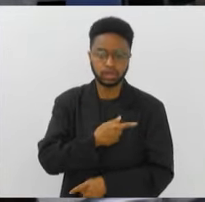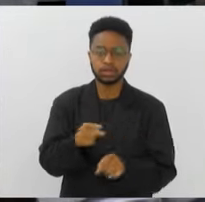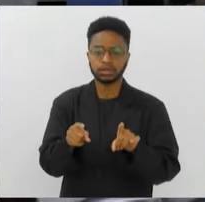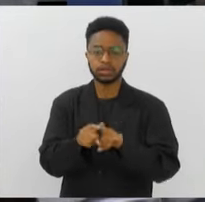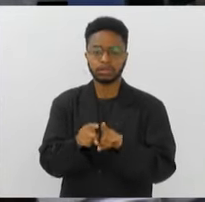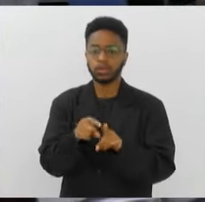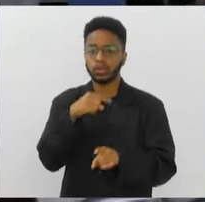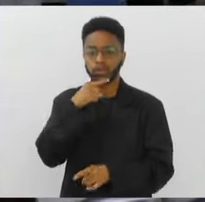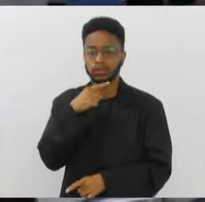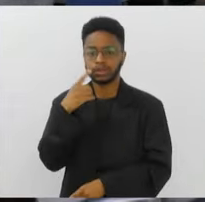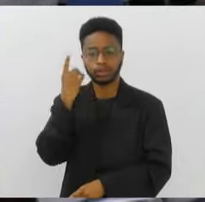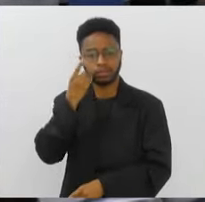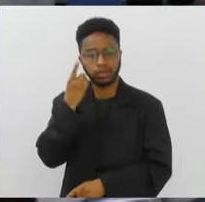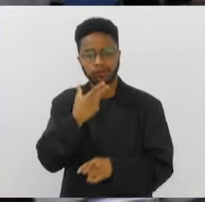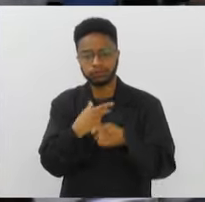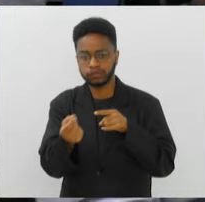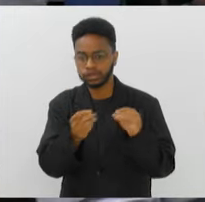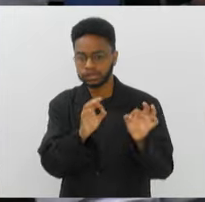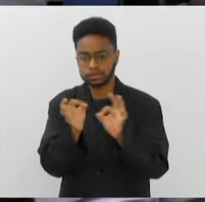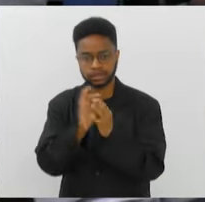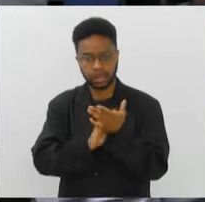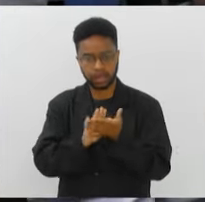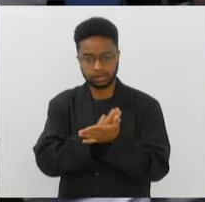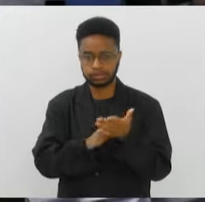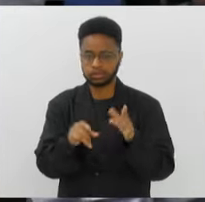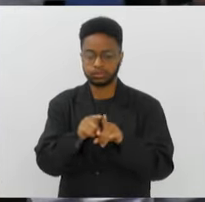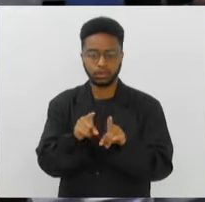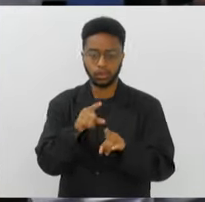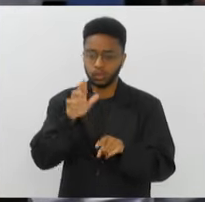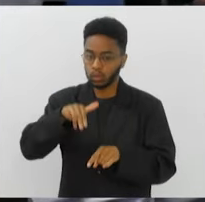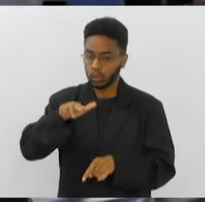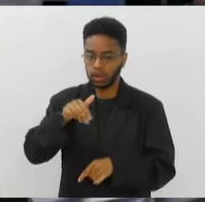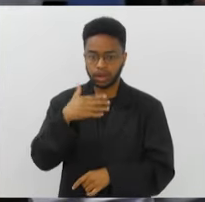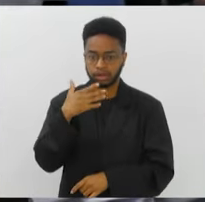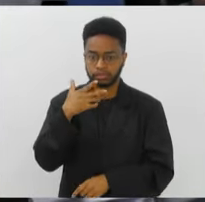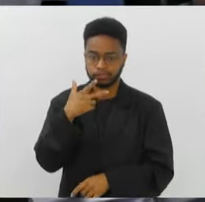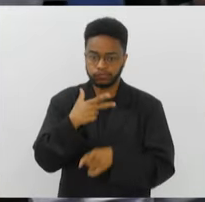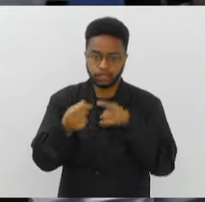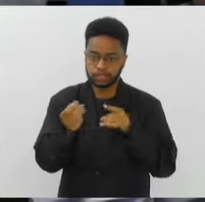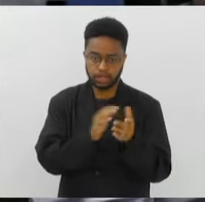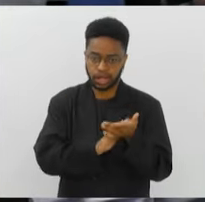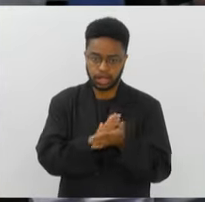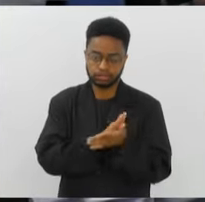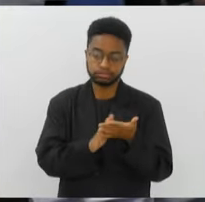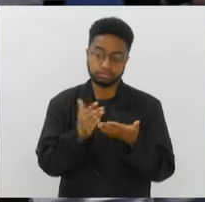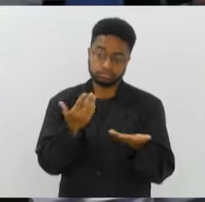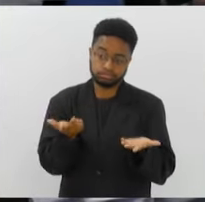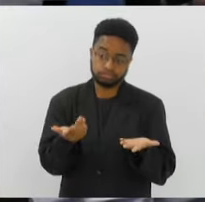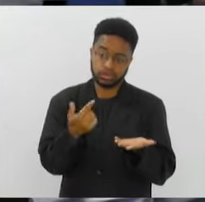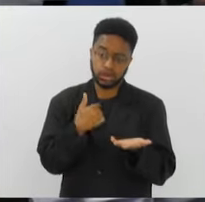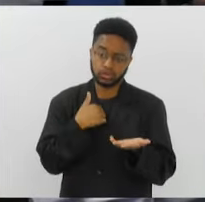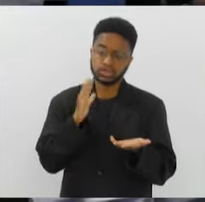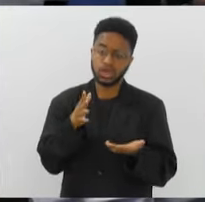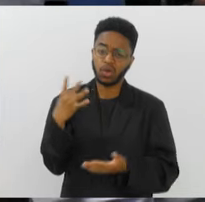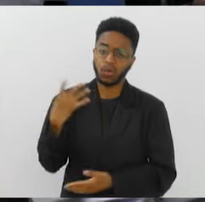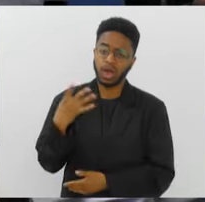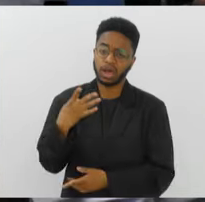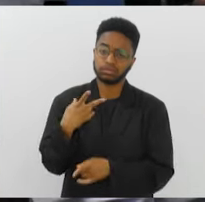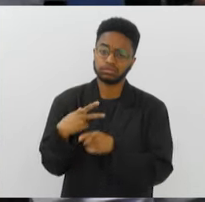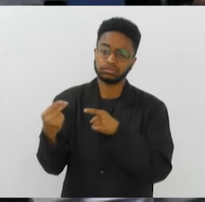candidato a deputado e não ganha nada. Não ganha nada. Nunca ganhou, é frustrado. Eu estou na minha 4ª